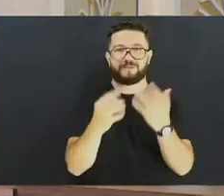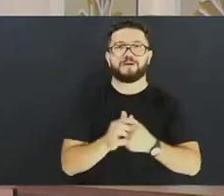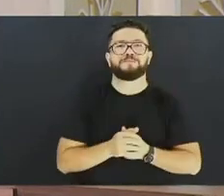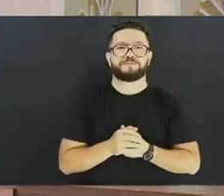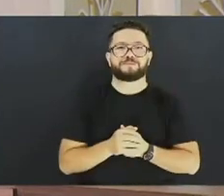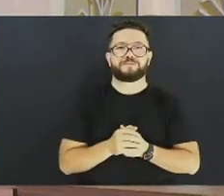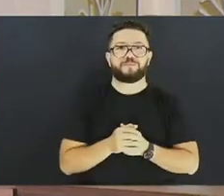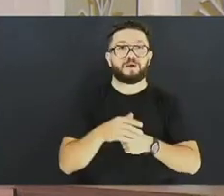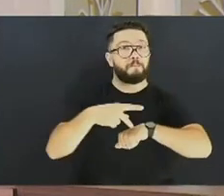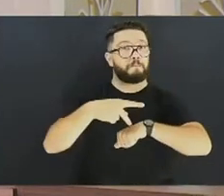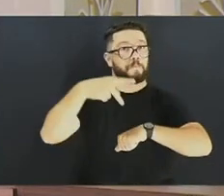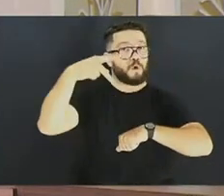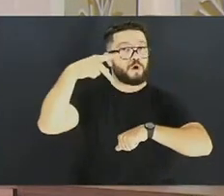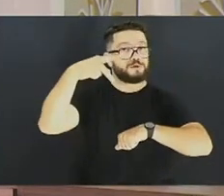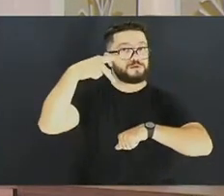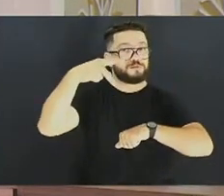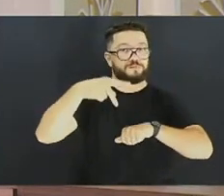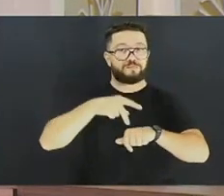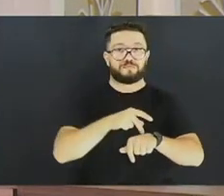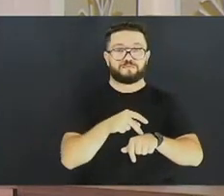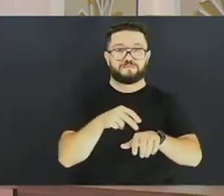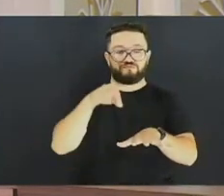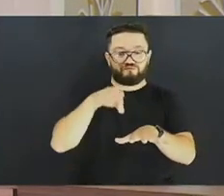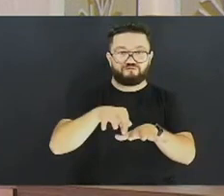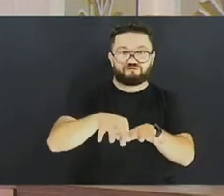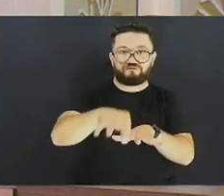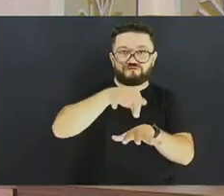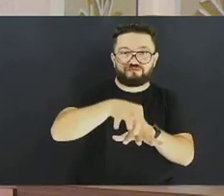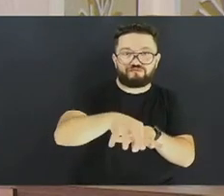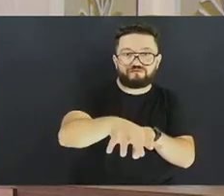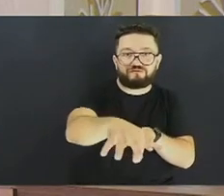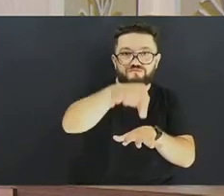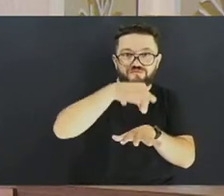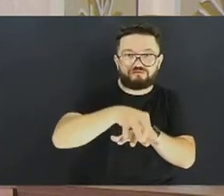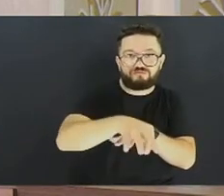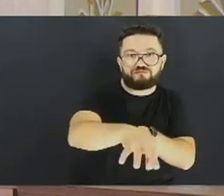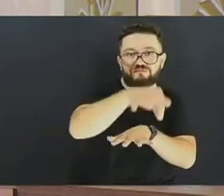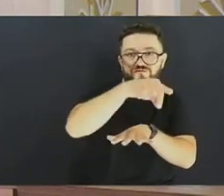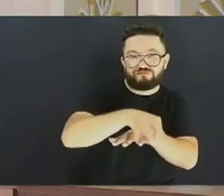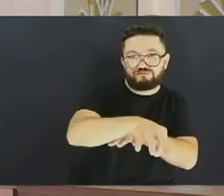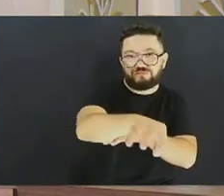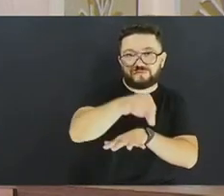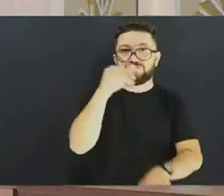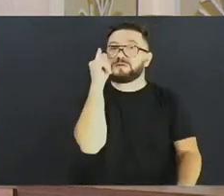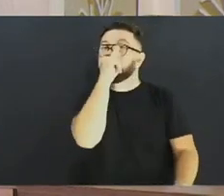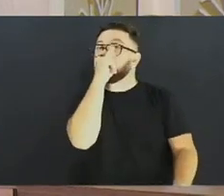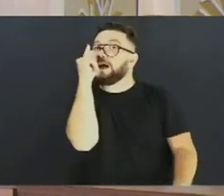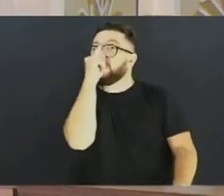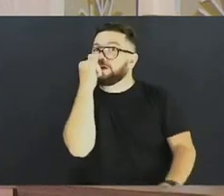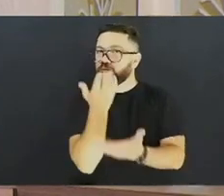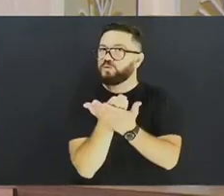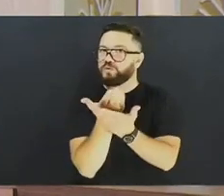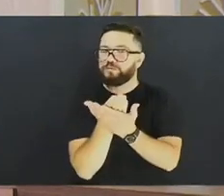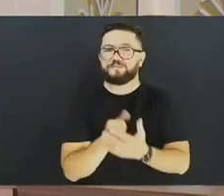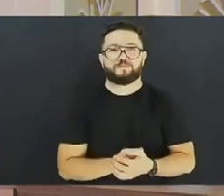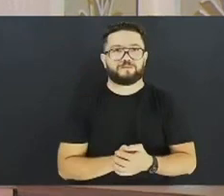especialização em agricultura tropical pela Universidade de Firenze, na Itália, mestre e